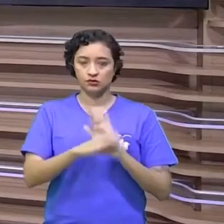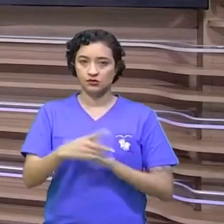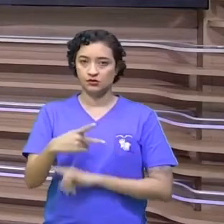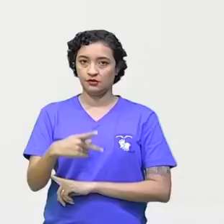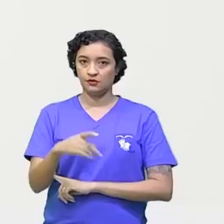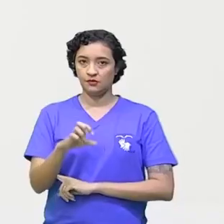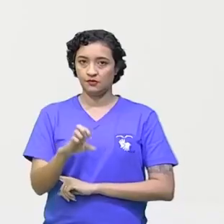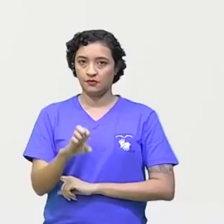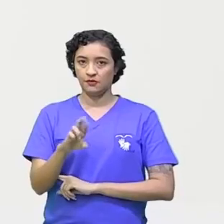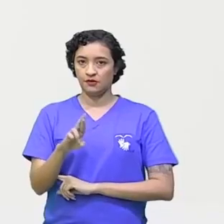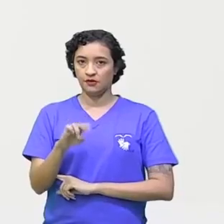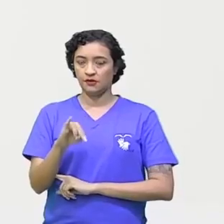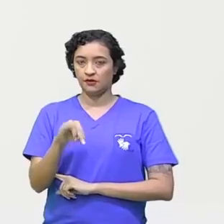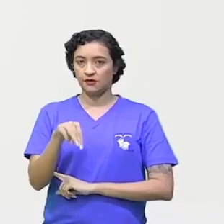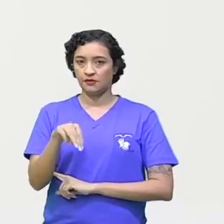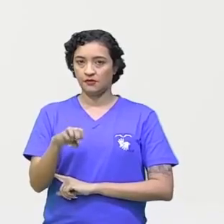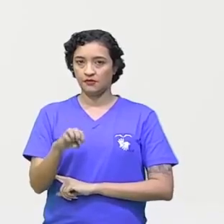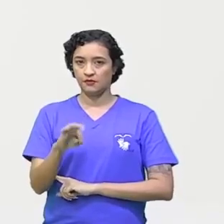olho na tela.